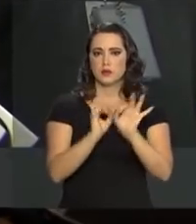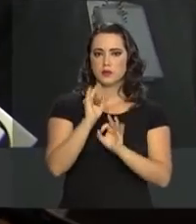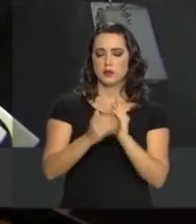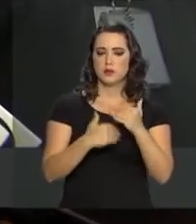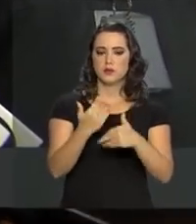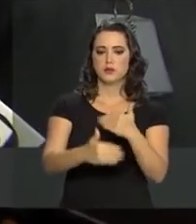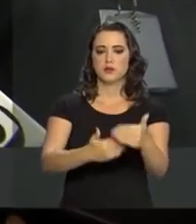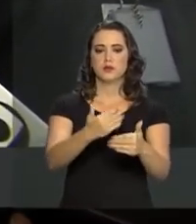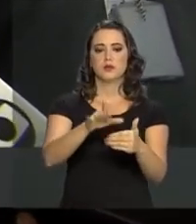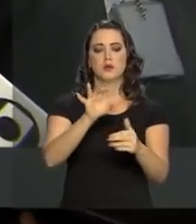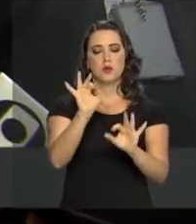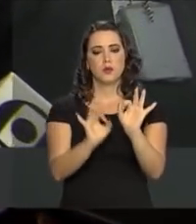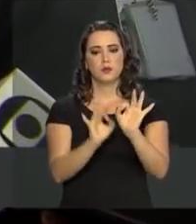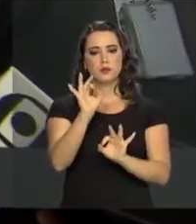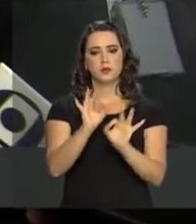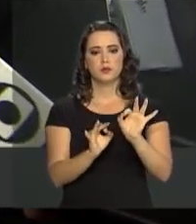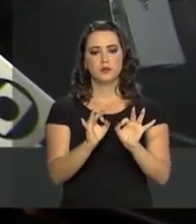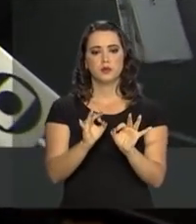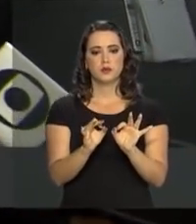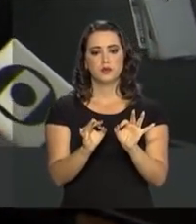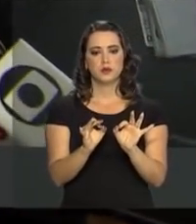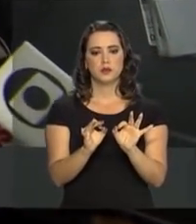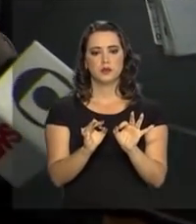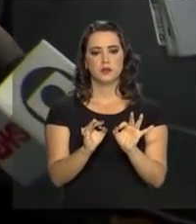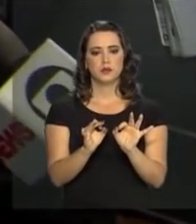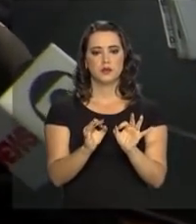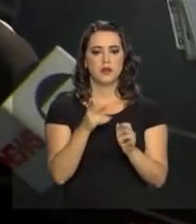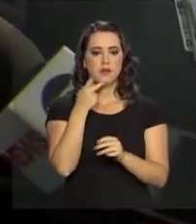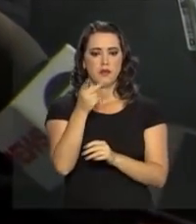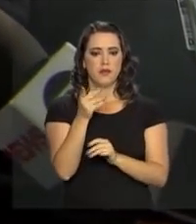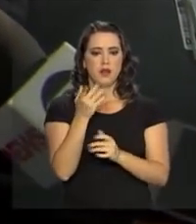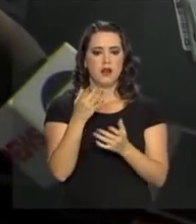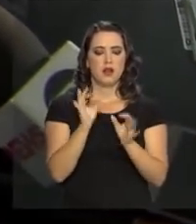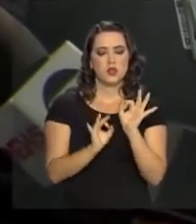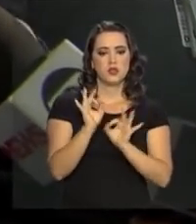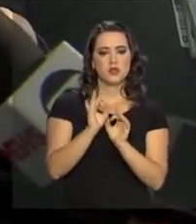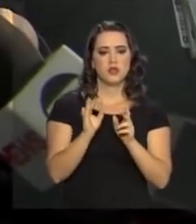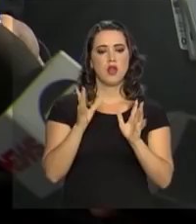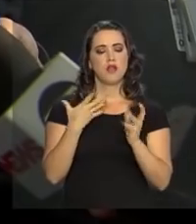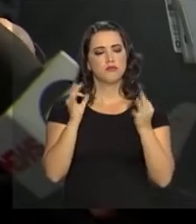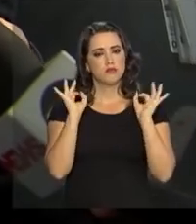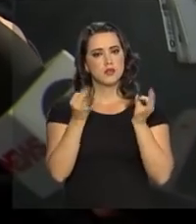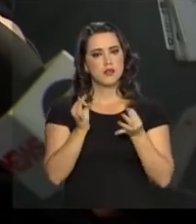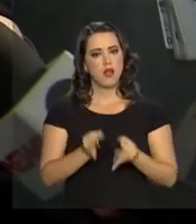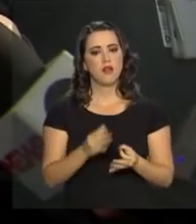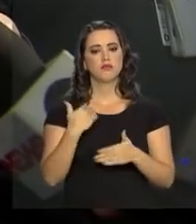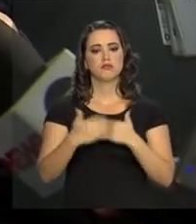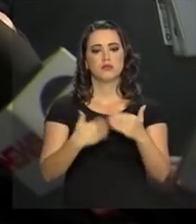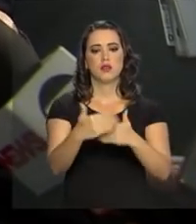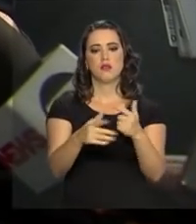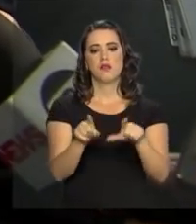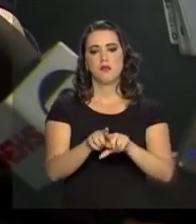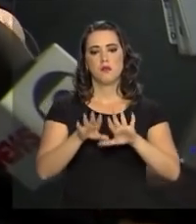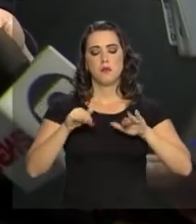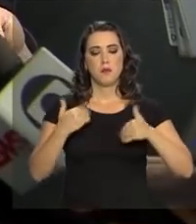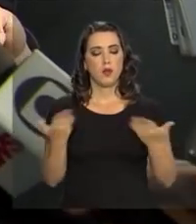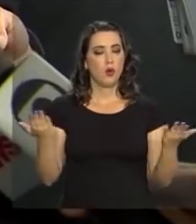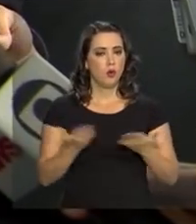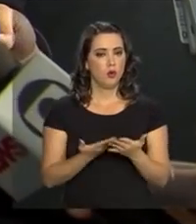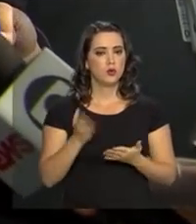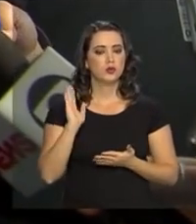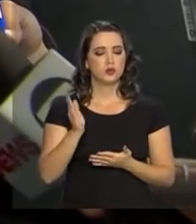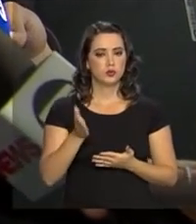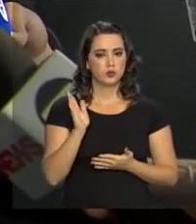bastante já, vamos dizer, nem vou dizer de aperfeiçoada, ele foi se consolidando ao longo do tempo e hoje já